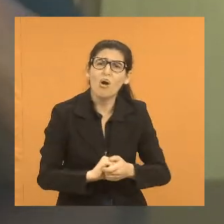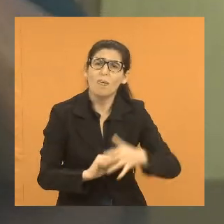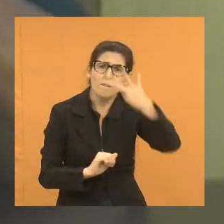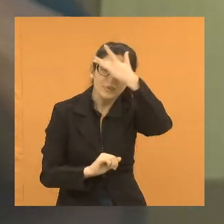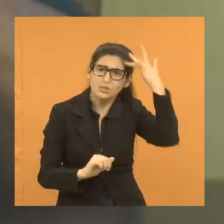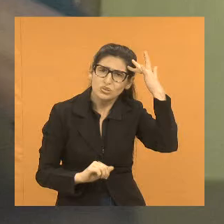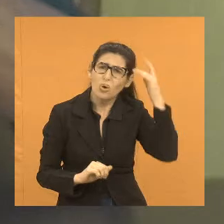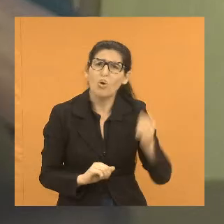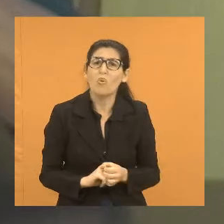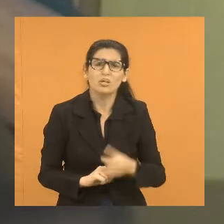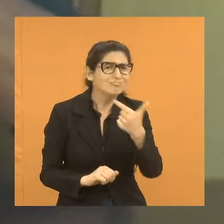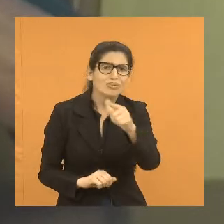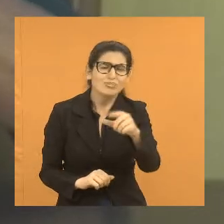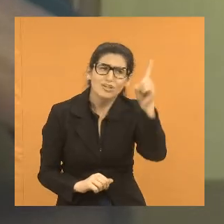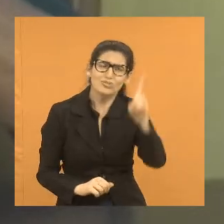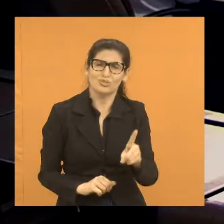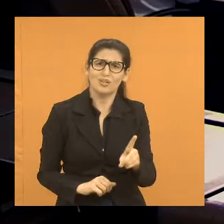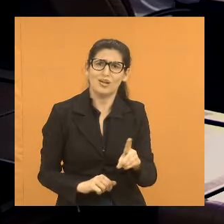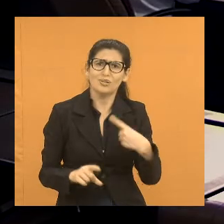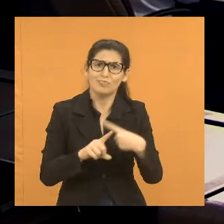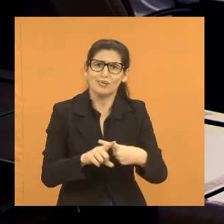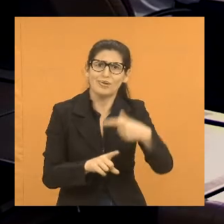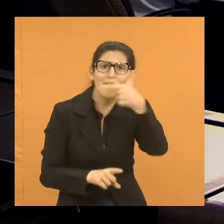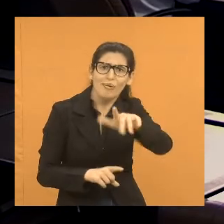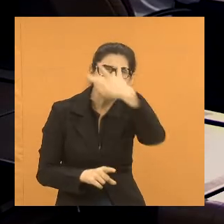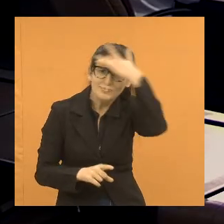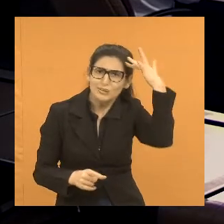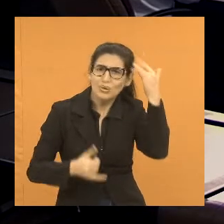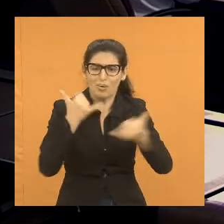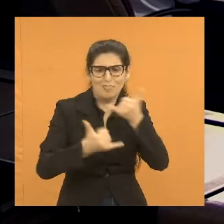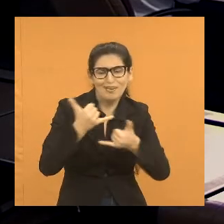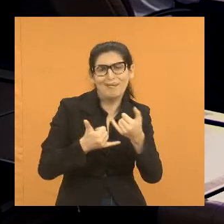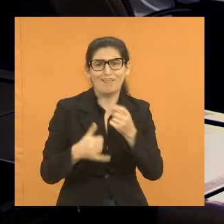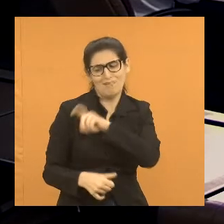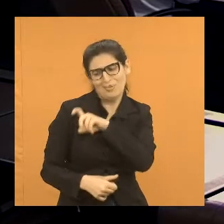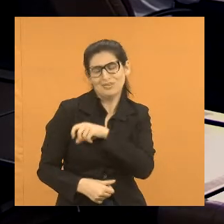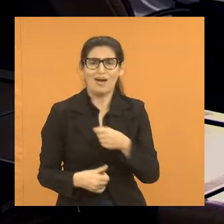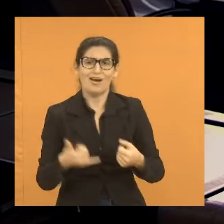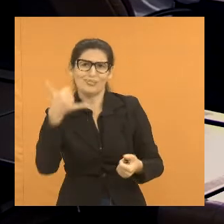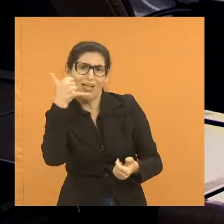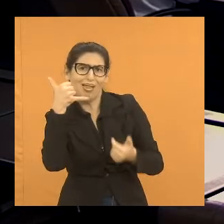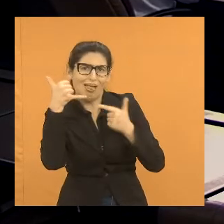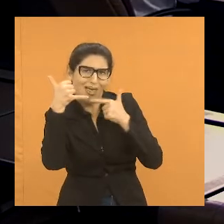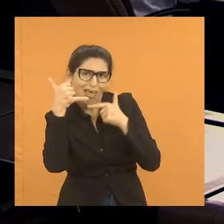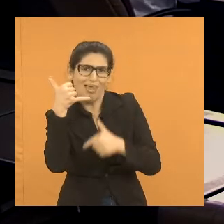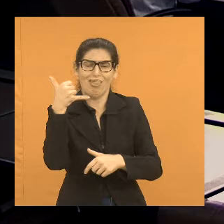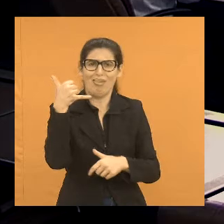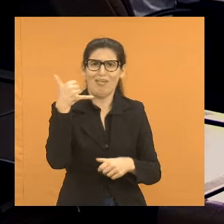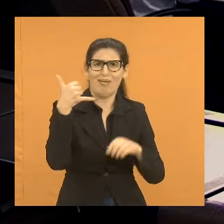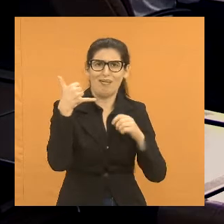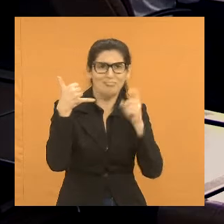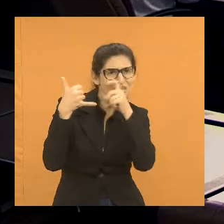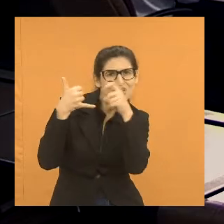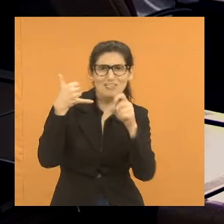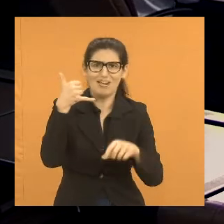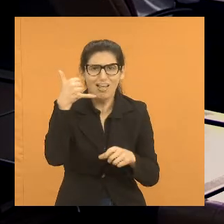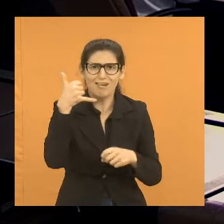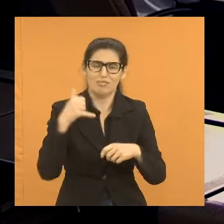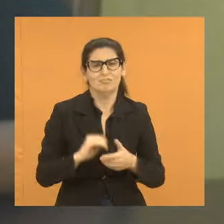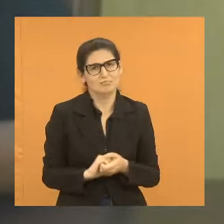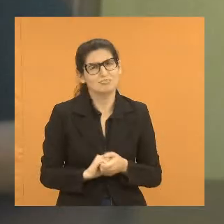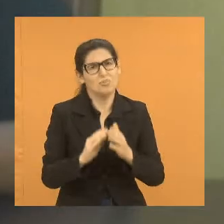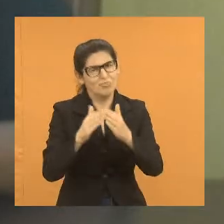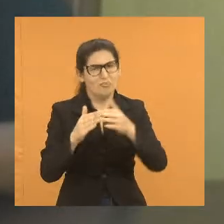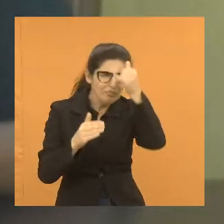atendimento de saúde. Né? Então, eu fico triste nesse sentido. E, bom, os meus questionamentos eram mais isso,